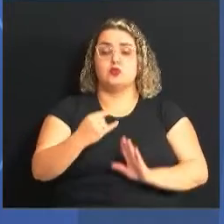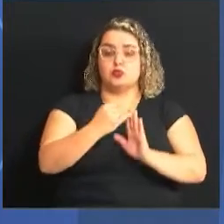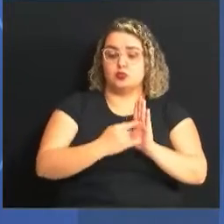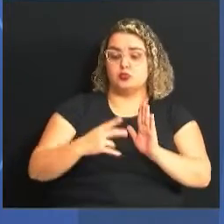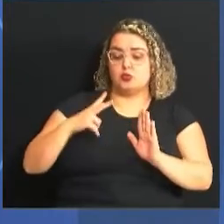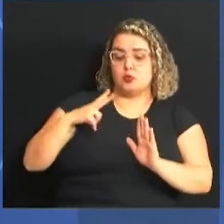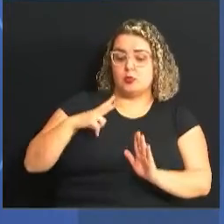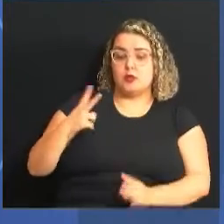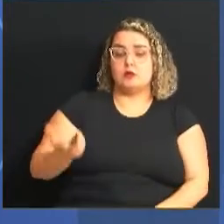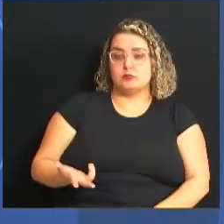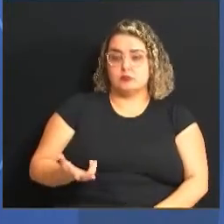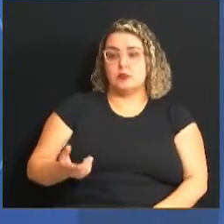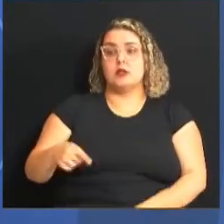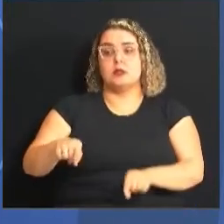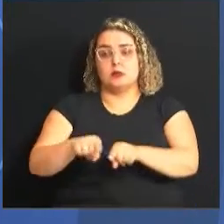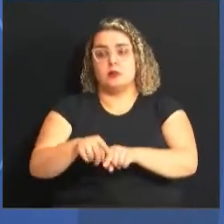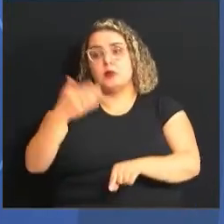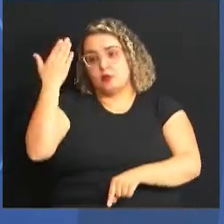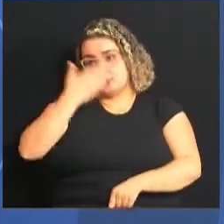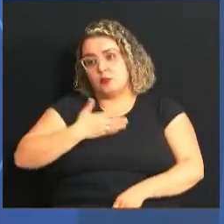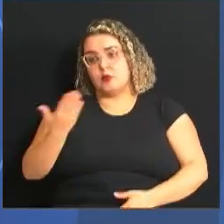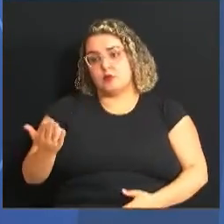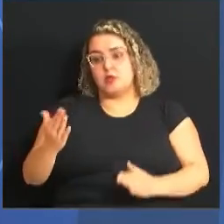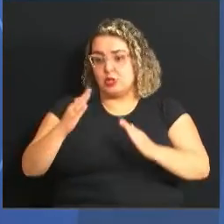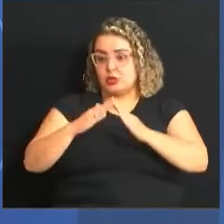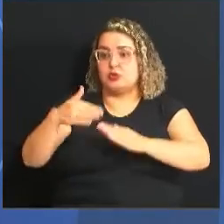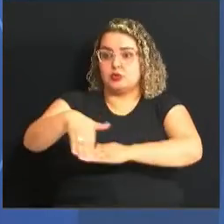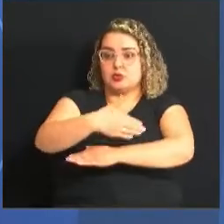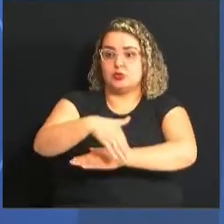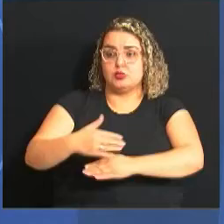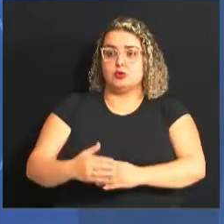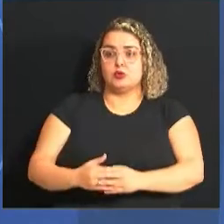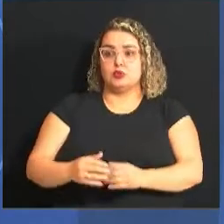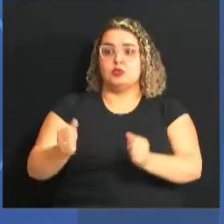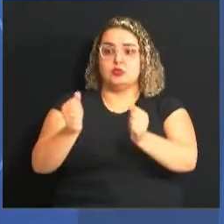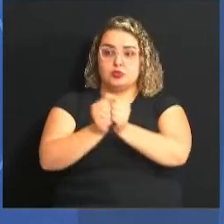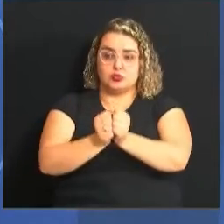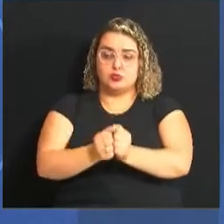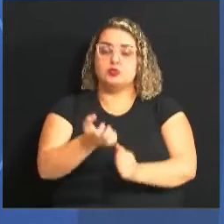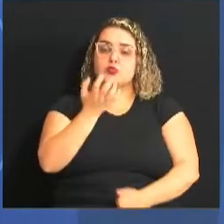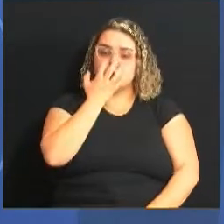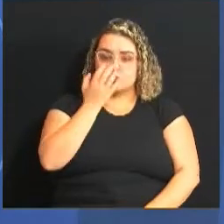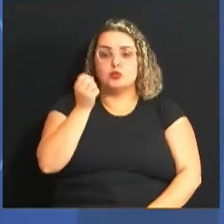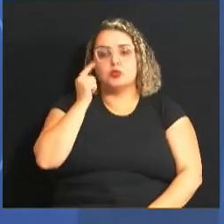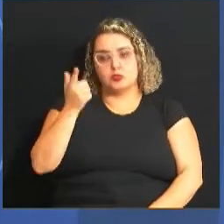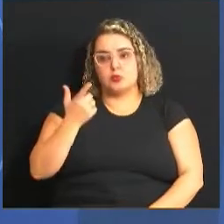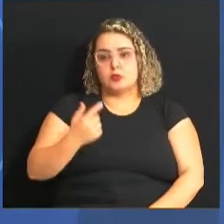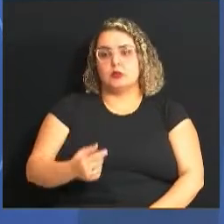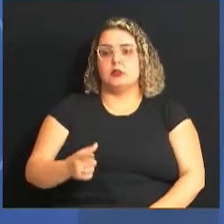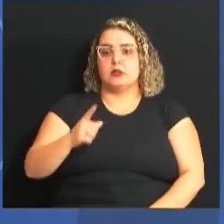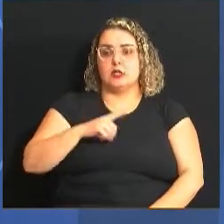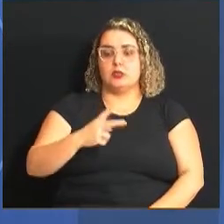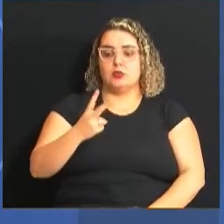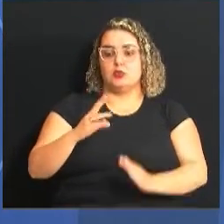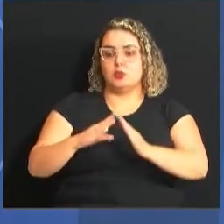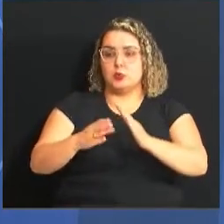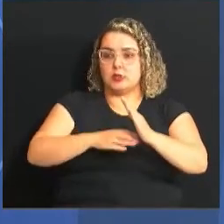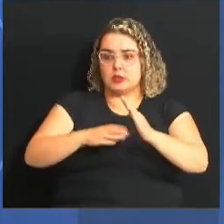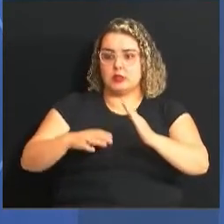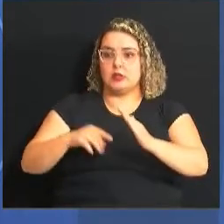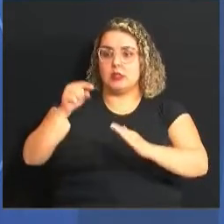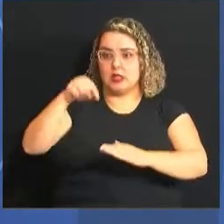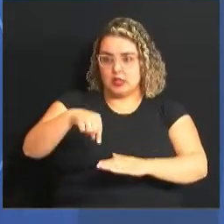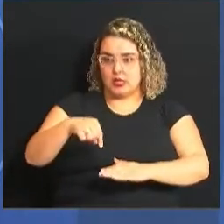o comprovante de residência e até uma dessas clínicas junto com o seu animal. Então, a gente tem 2 clínicas. Essa que fica